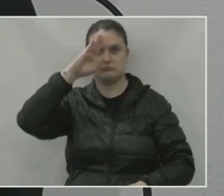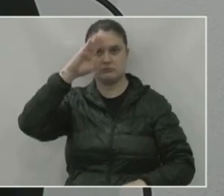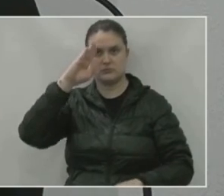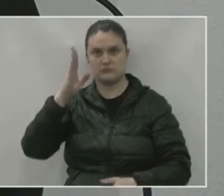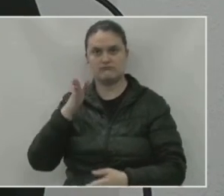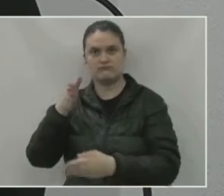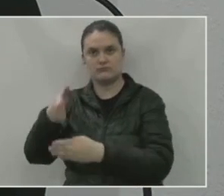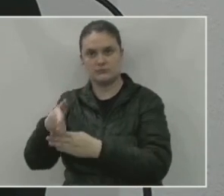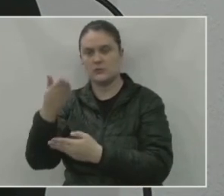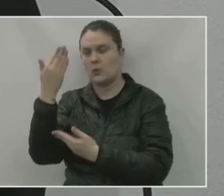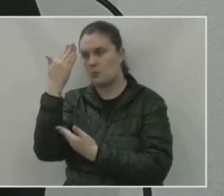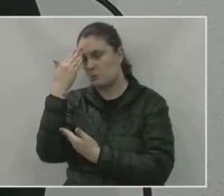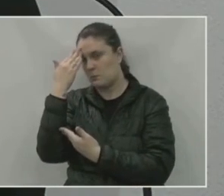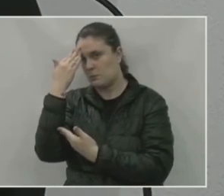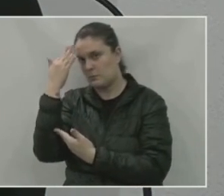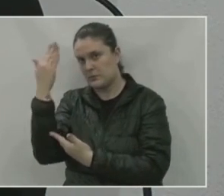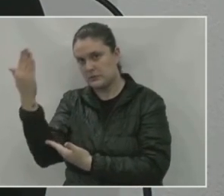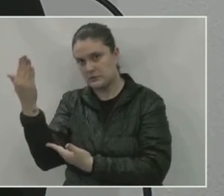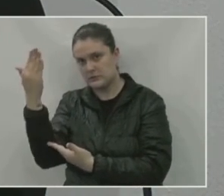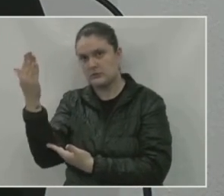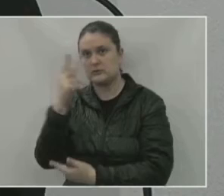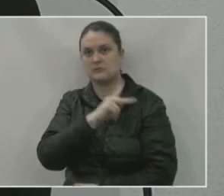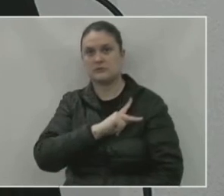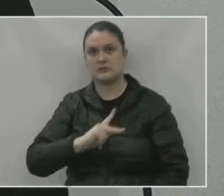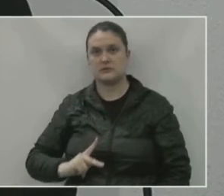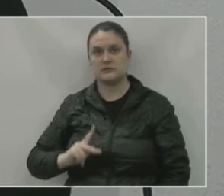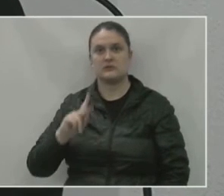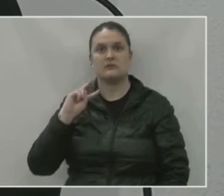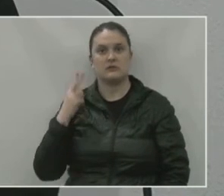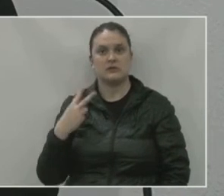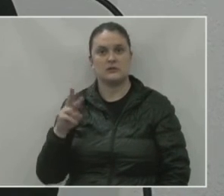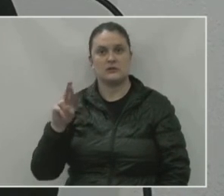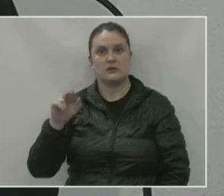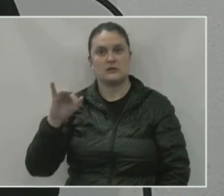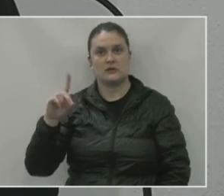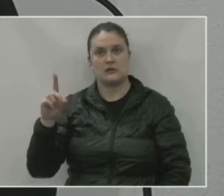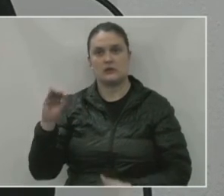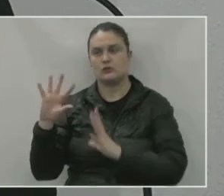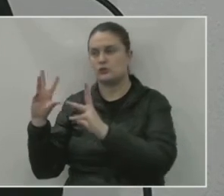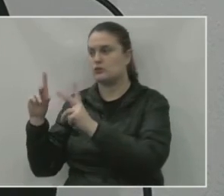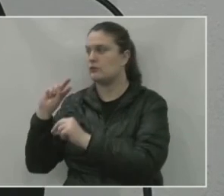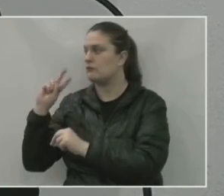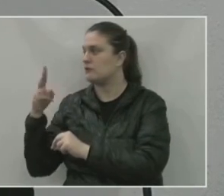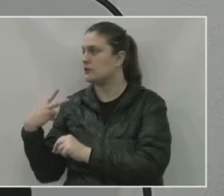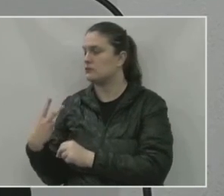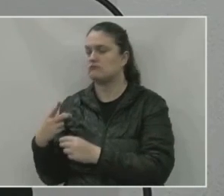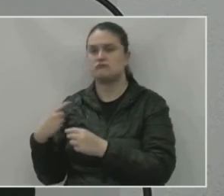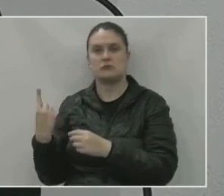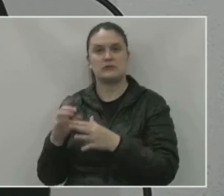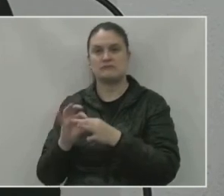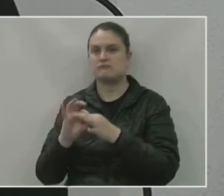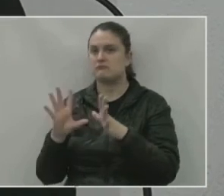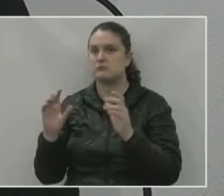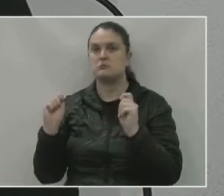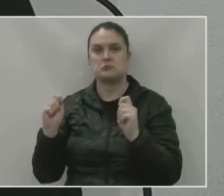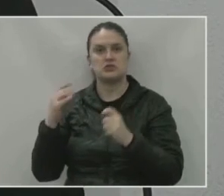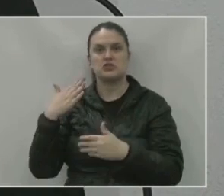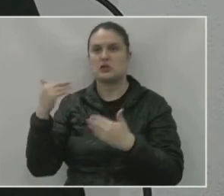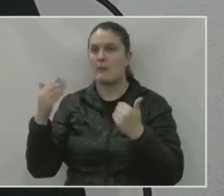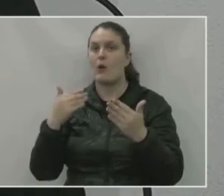Tá? Agradeço, presidente Ricardo, senhores vereadores. Daí estamos à disposição.